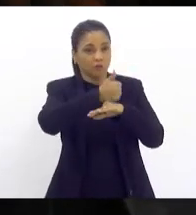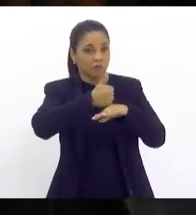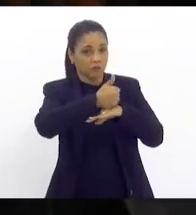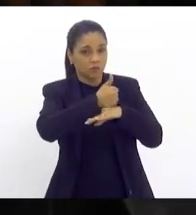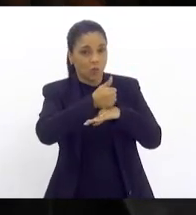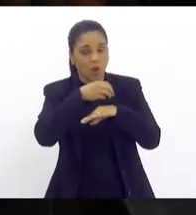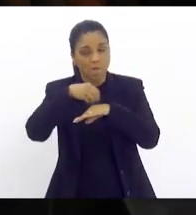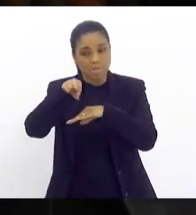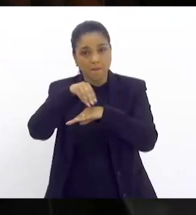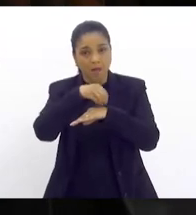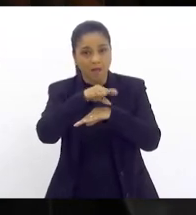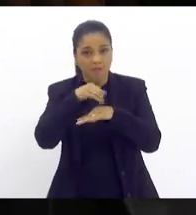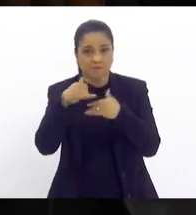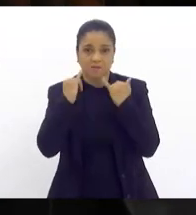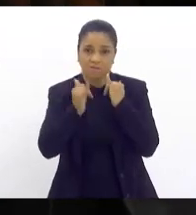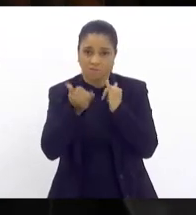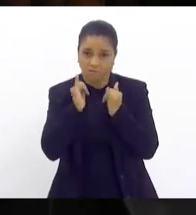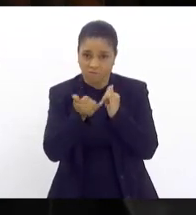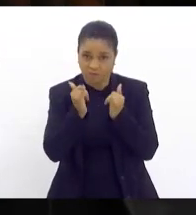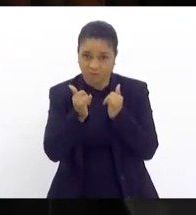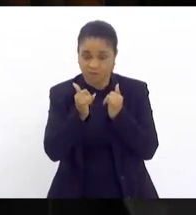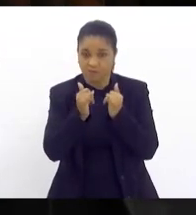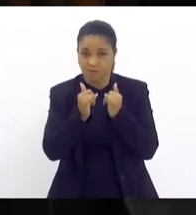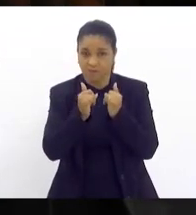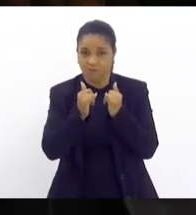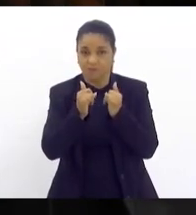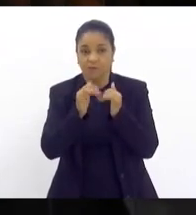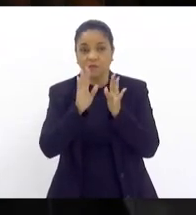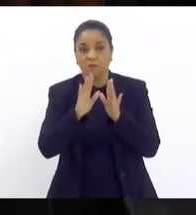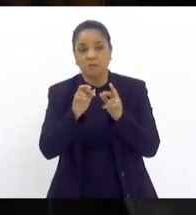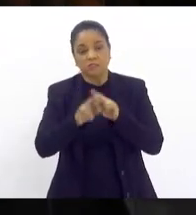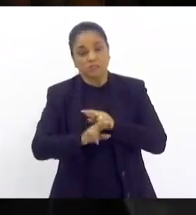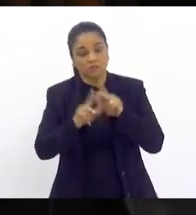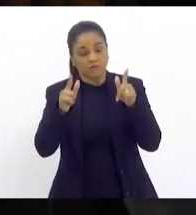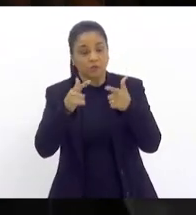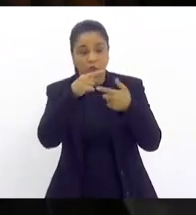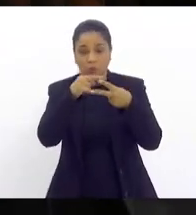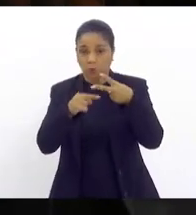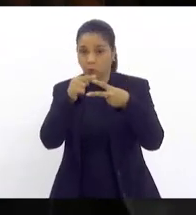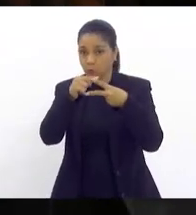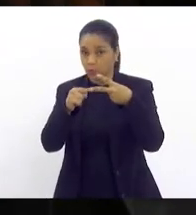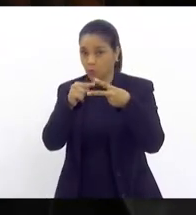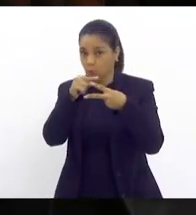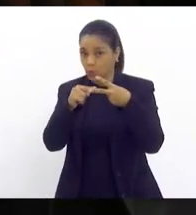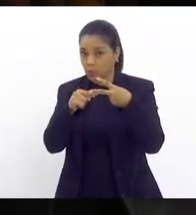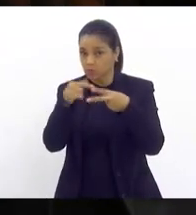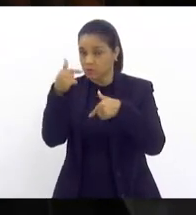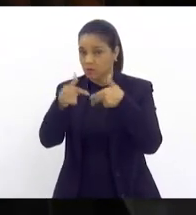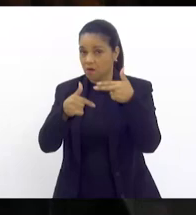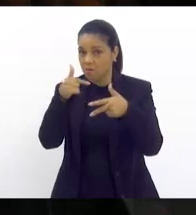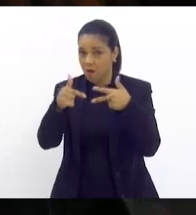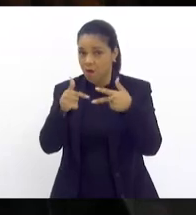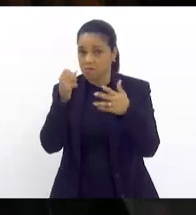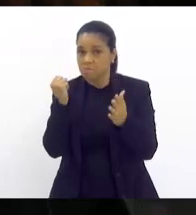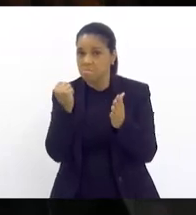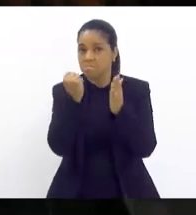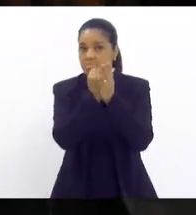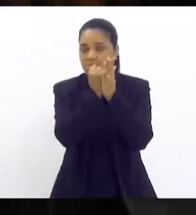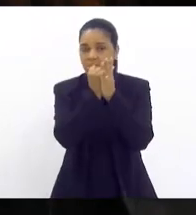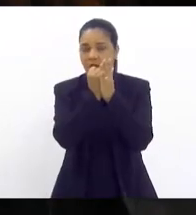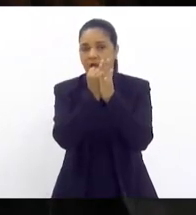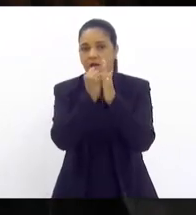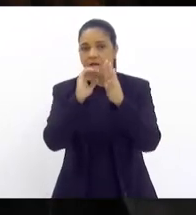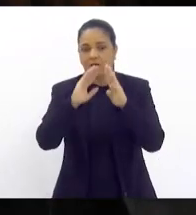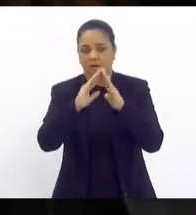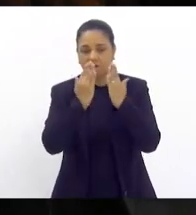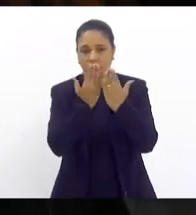disso entendo que é importante diferenciar duas dinâmicas de violência que hoje marca uma realidade das escolas a